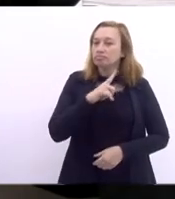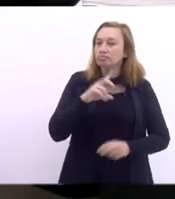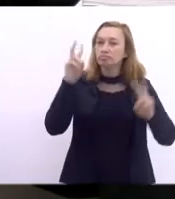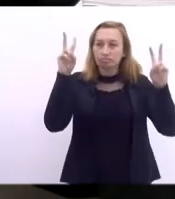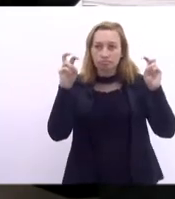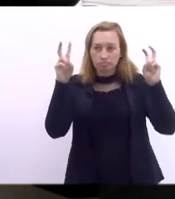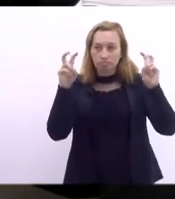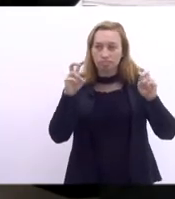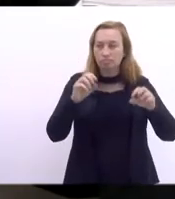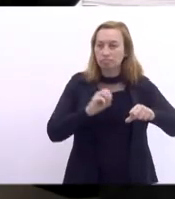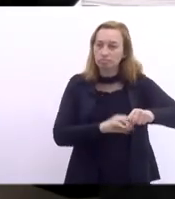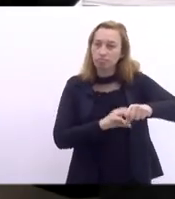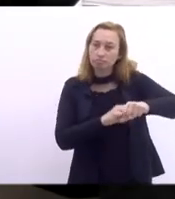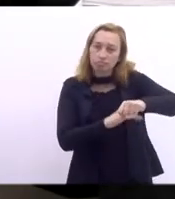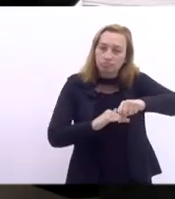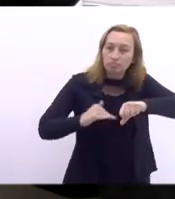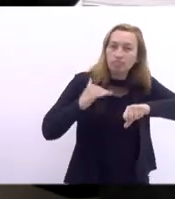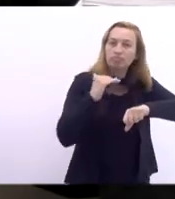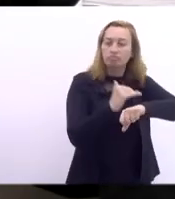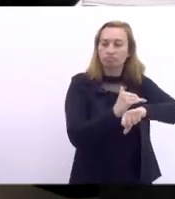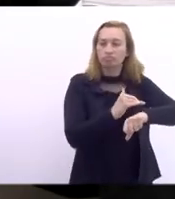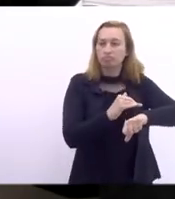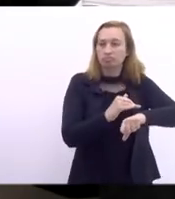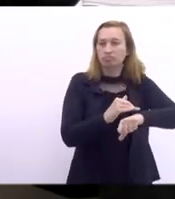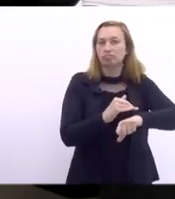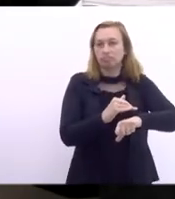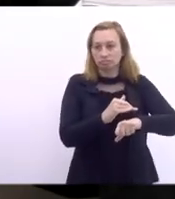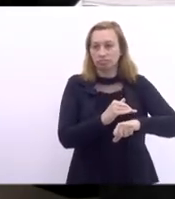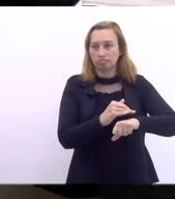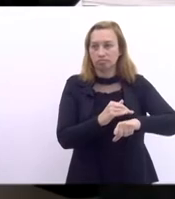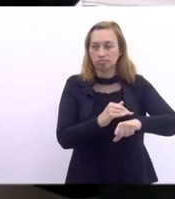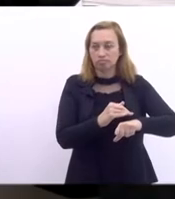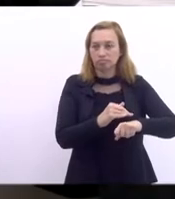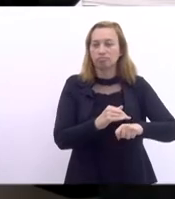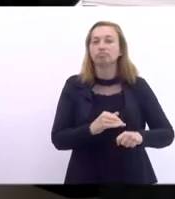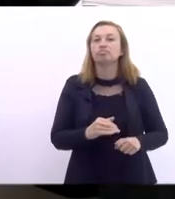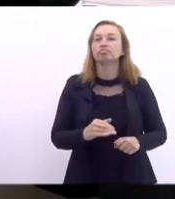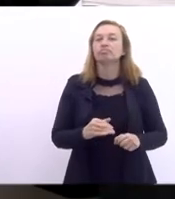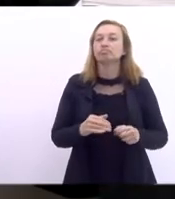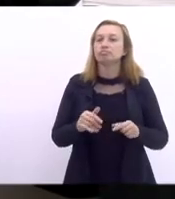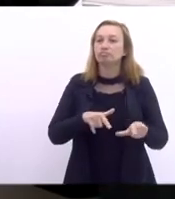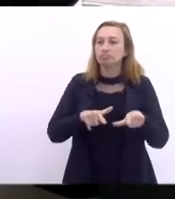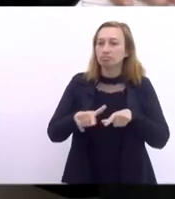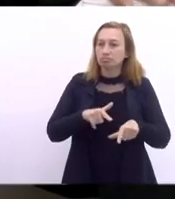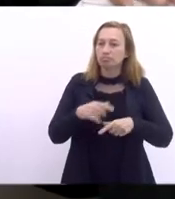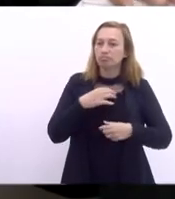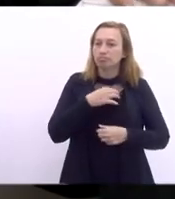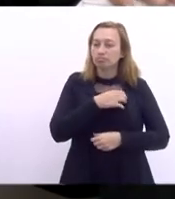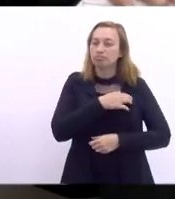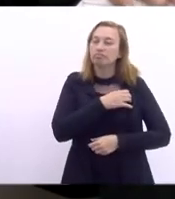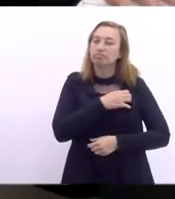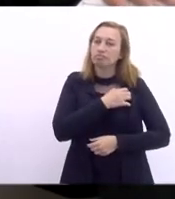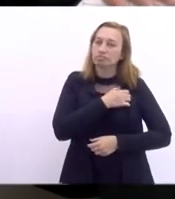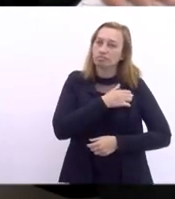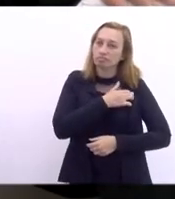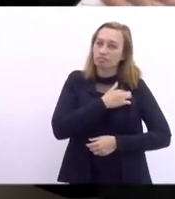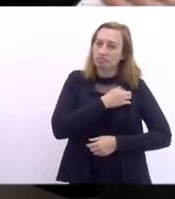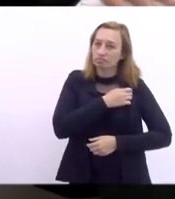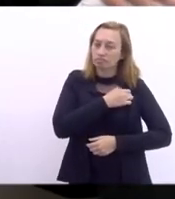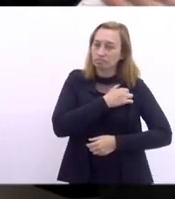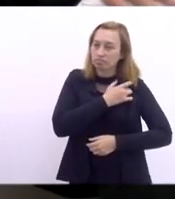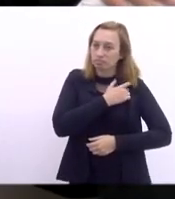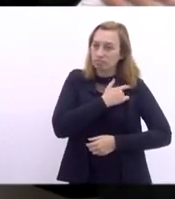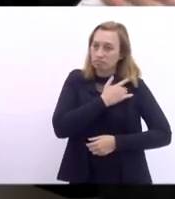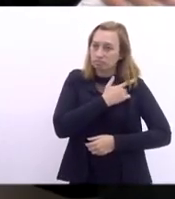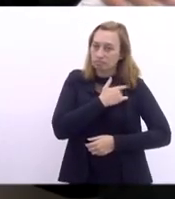questão também do fundo soberano que ele queria vai entrar aí funcionamento desse exercício né então seria importante assim essa